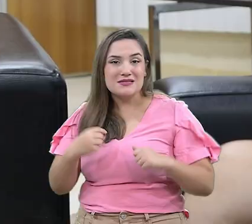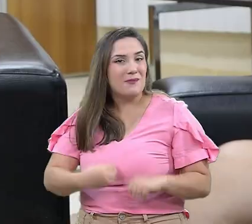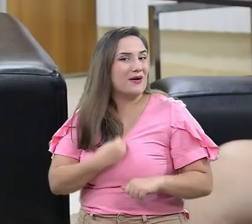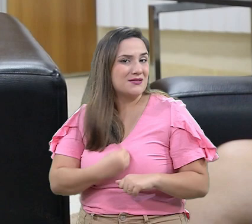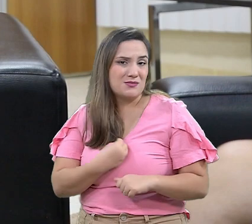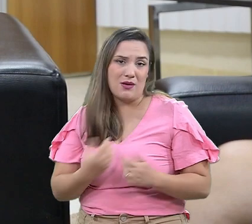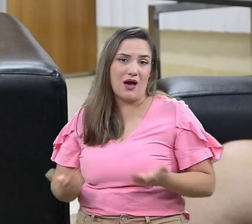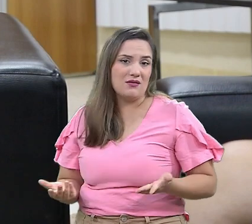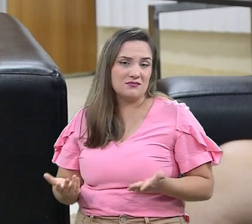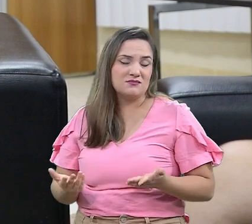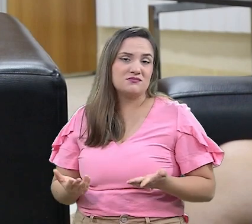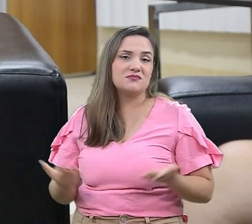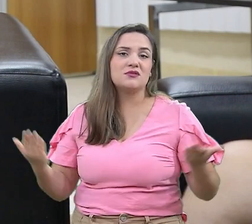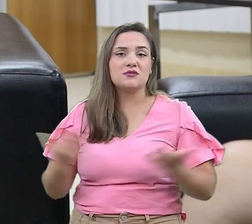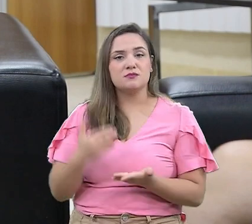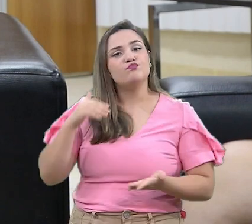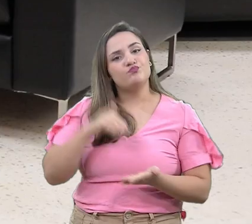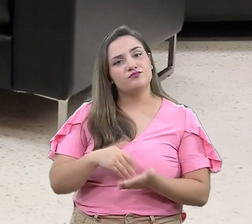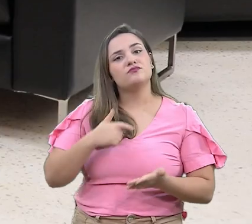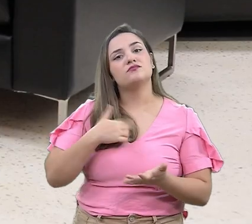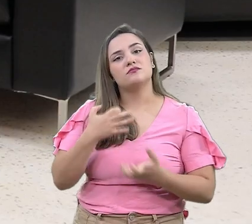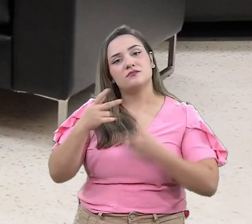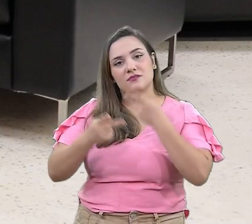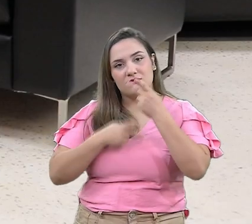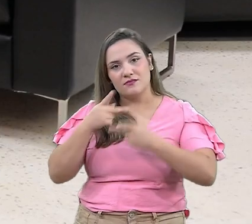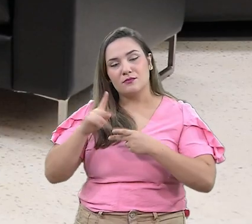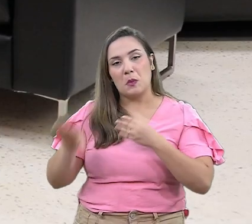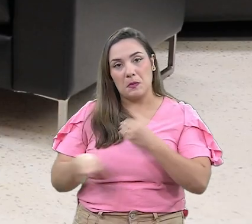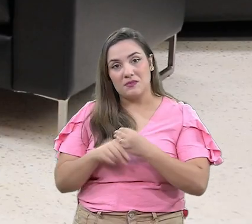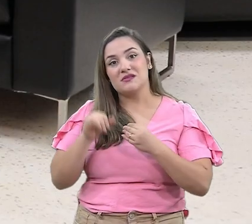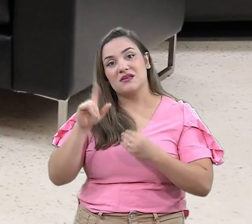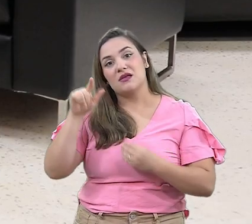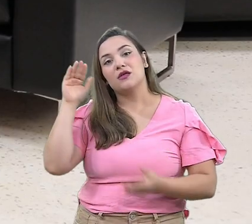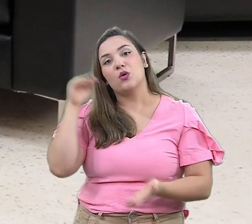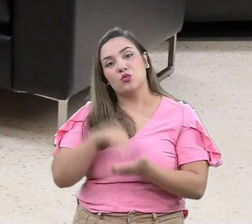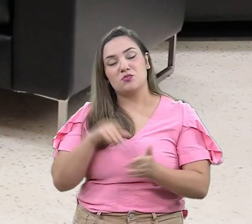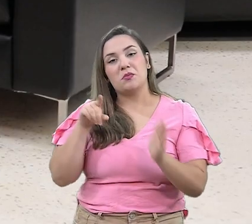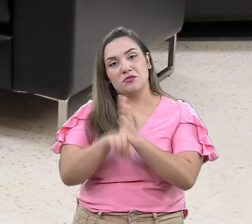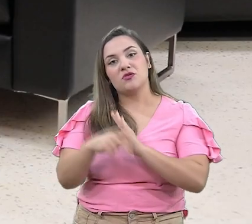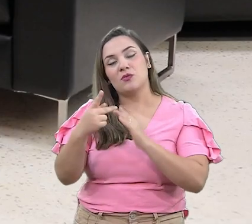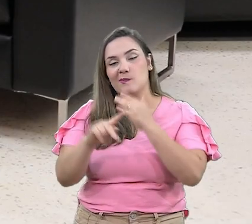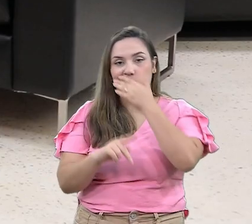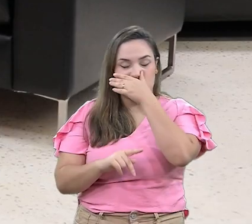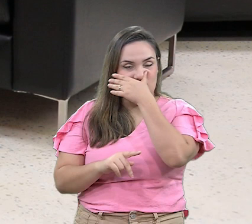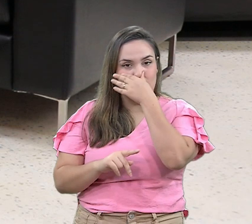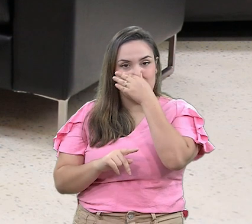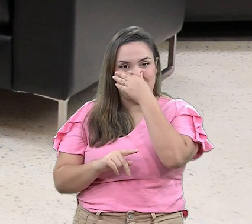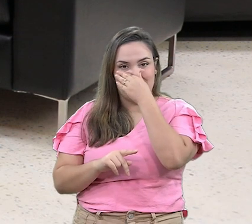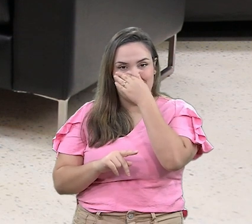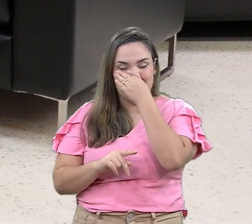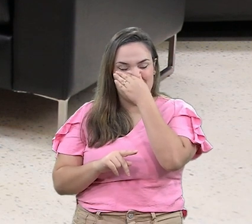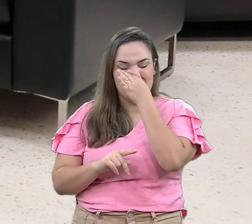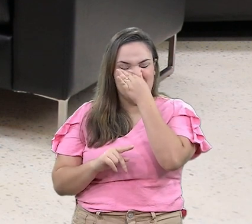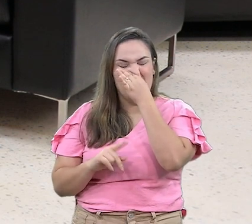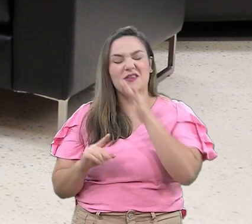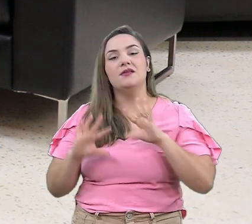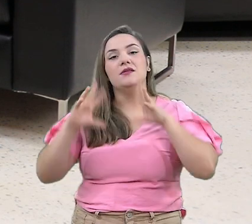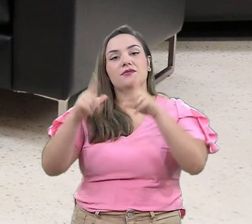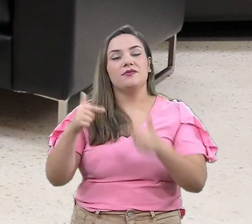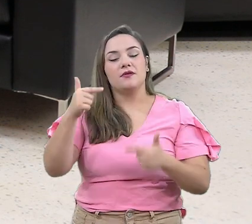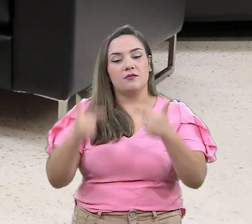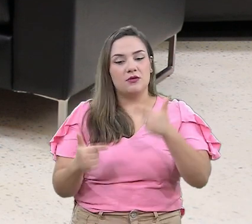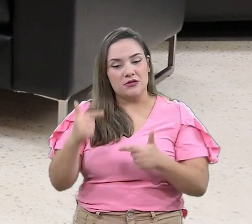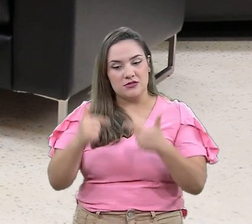né? E por último eu queria acrescentar, se é a sua última pergunta, é que toda